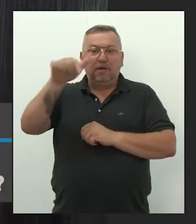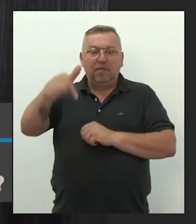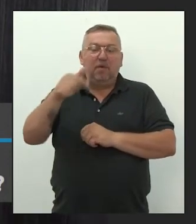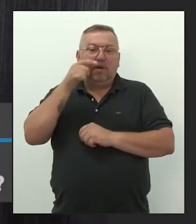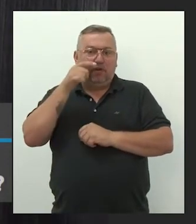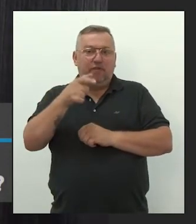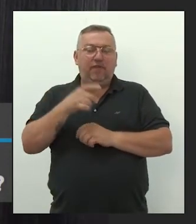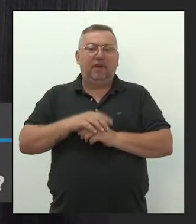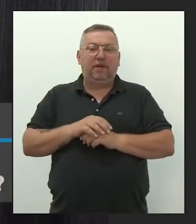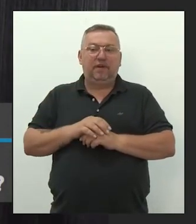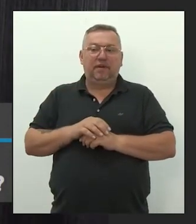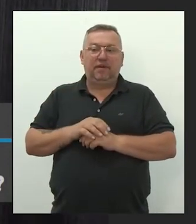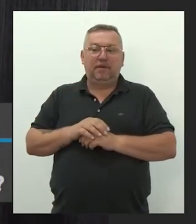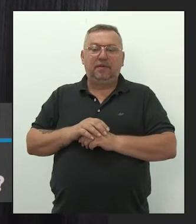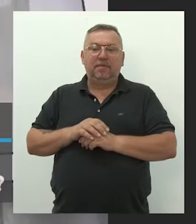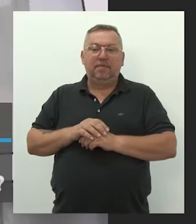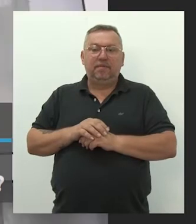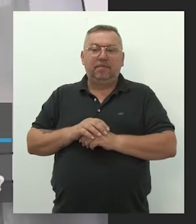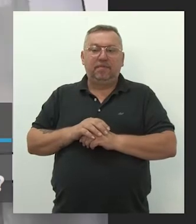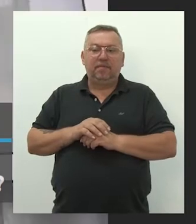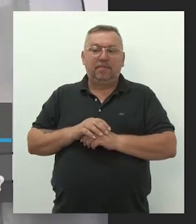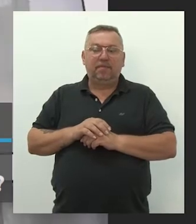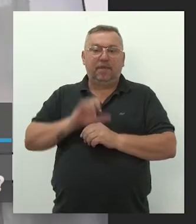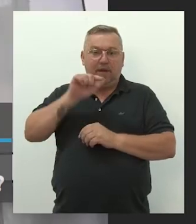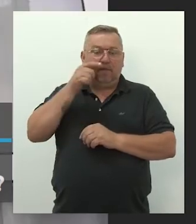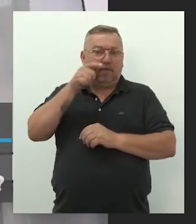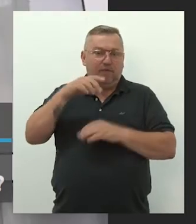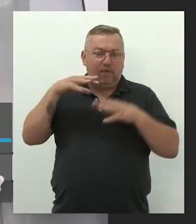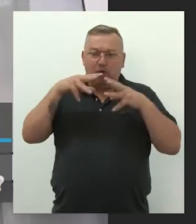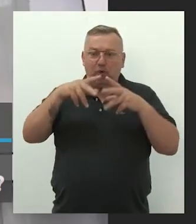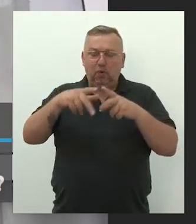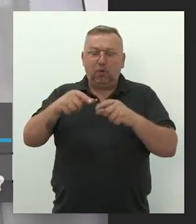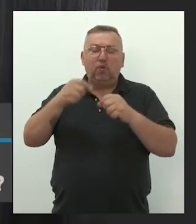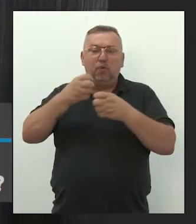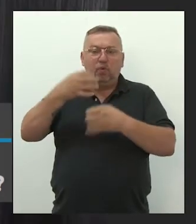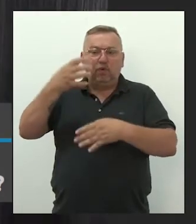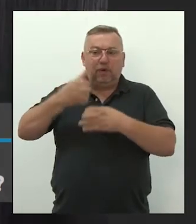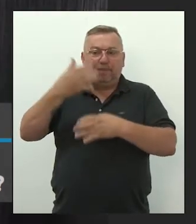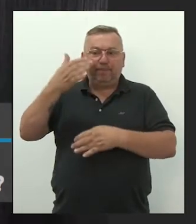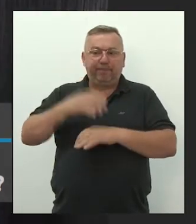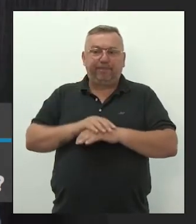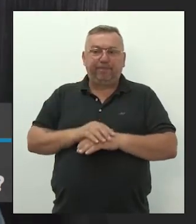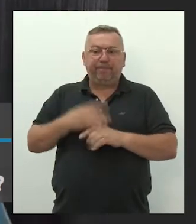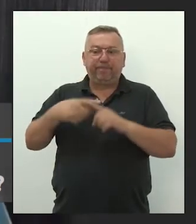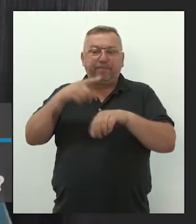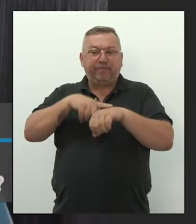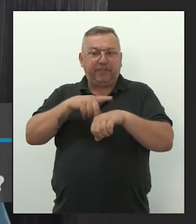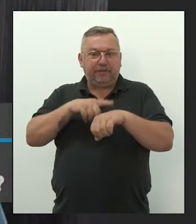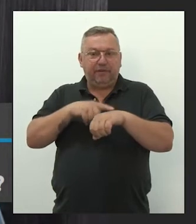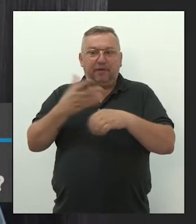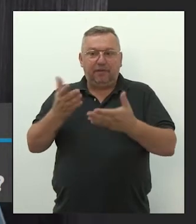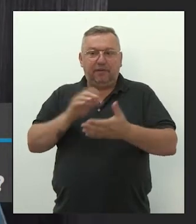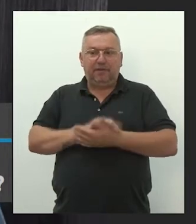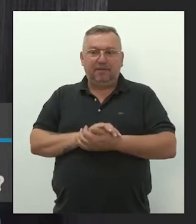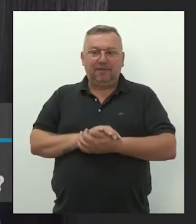gente dá uma passada geral no chat, né? Isso, até mesmo por causa do tempo, que senão a gente atrasa o ATPC e